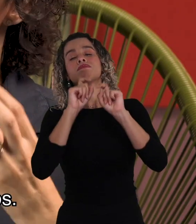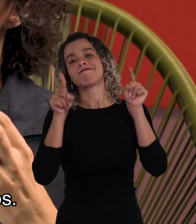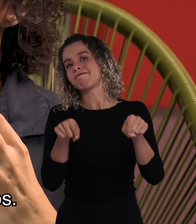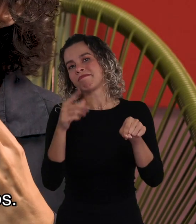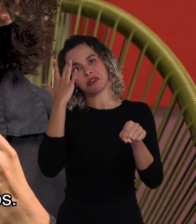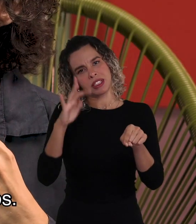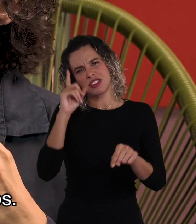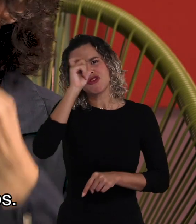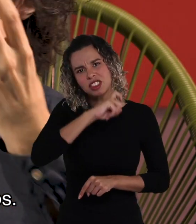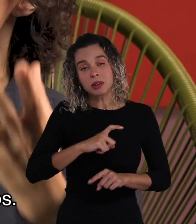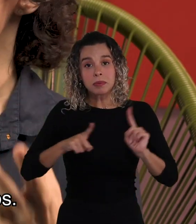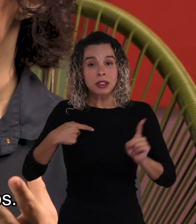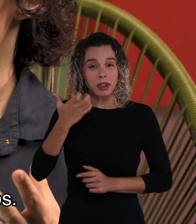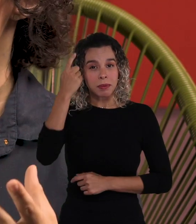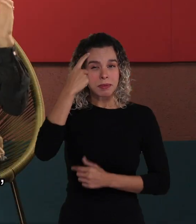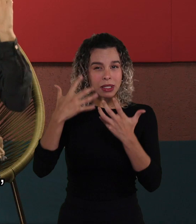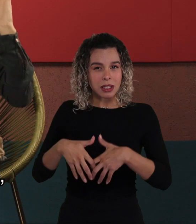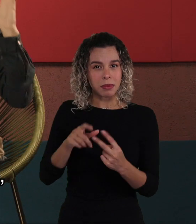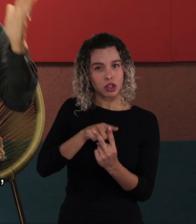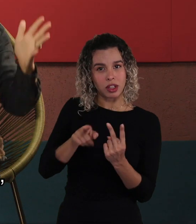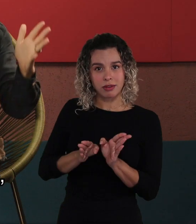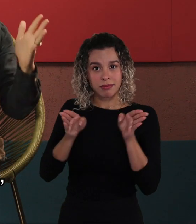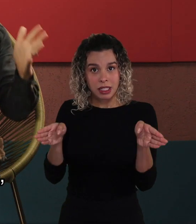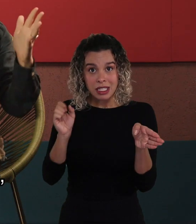separar esse pensamento em 2 caminhos.